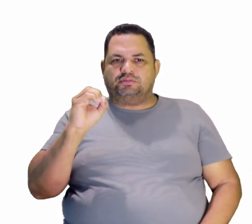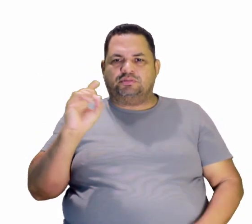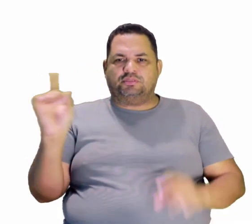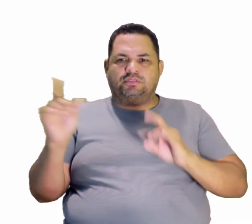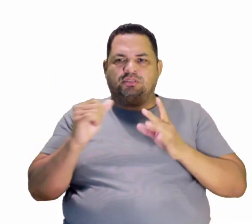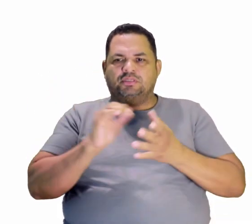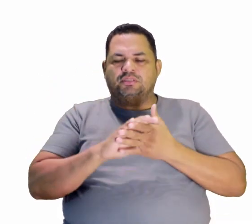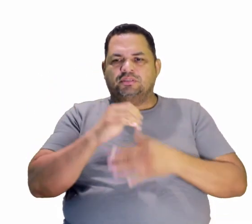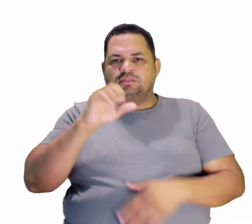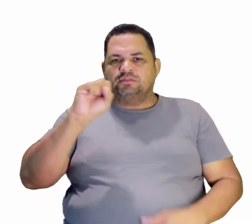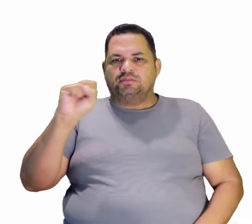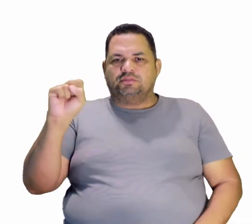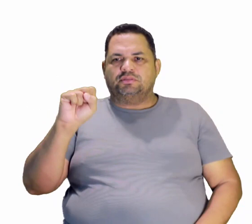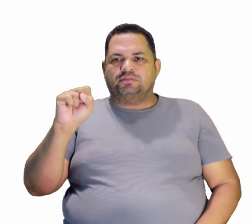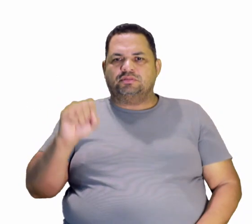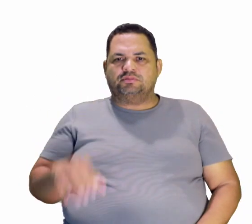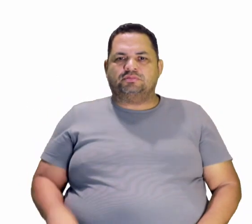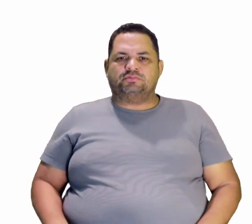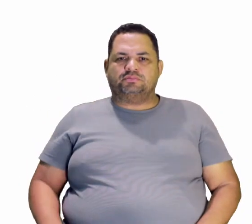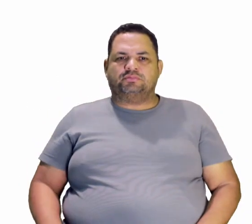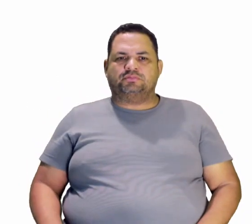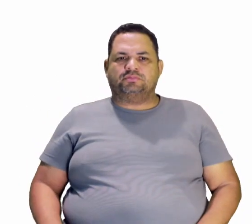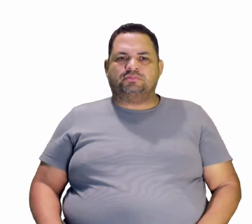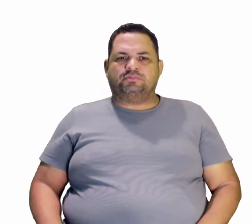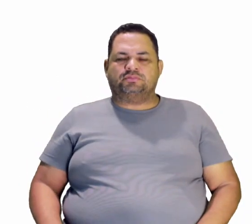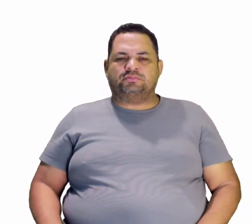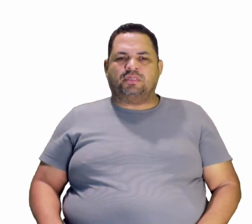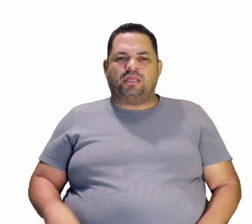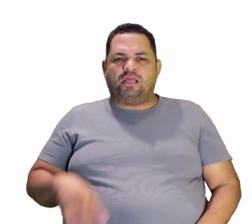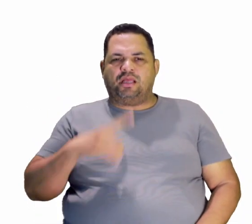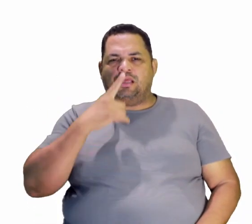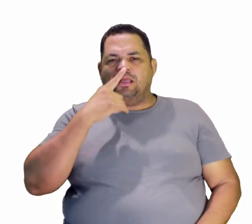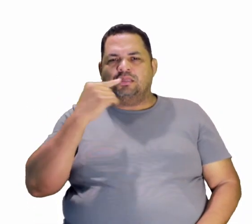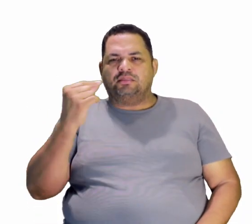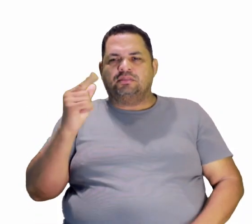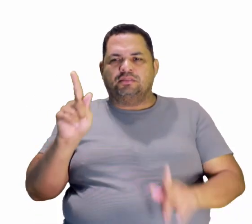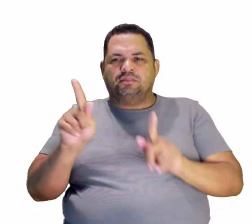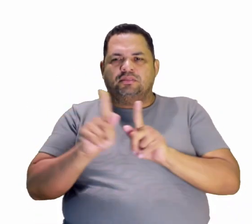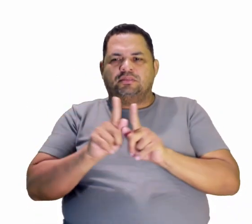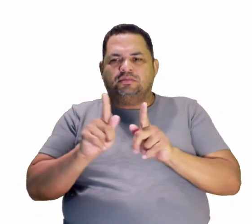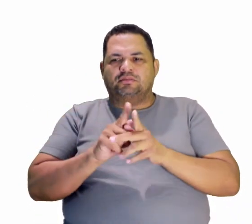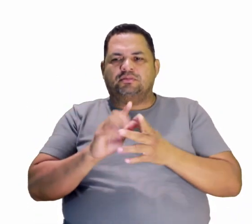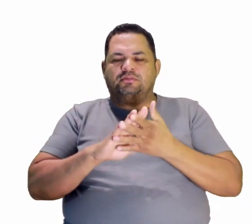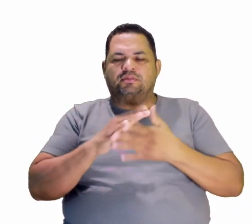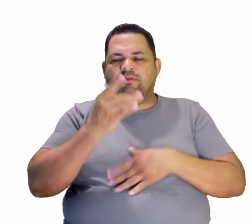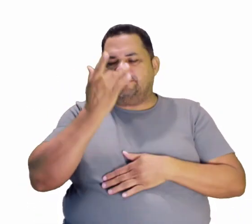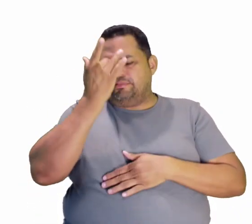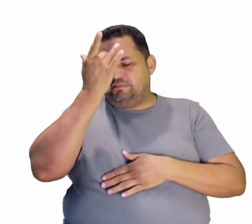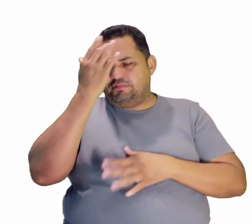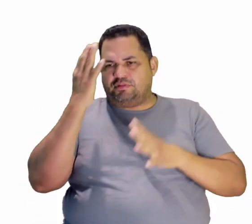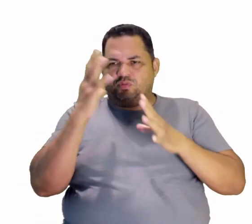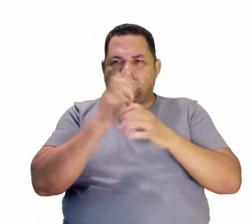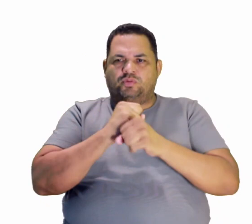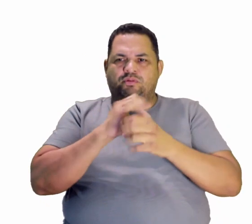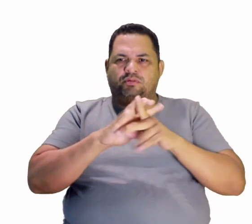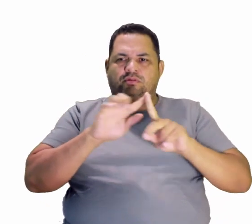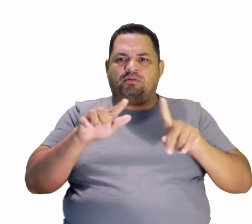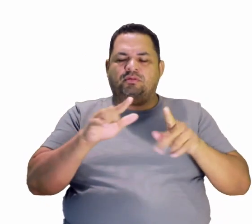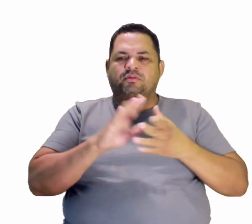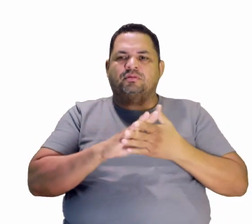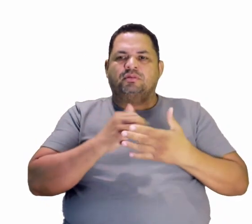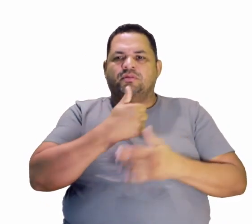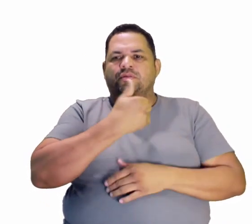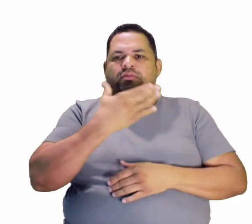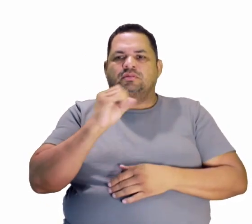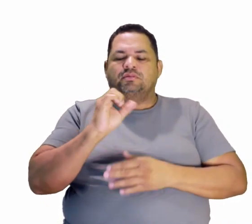Aí, supondo que a aceleração da gravidade foi igual a 10, para facilitar os cálculos, né, pessoal? Sabemos que não é 10, né? Mas o 10